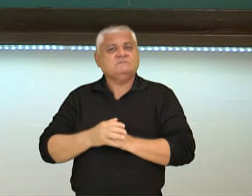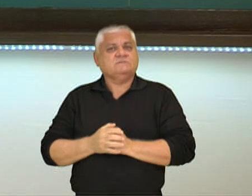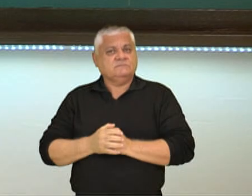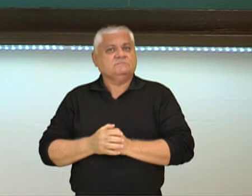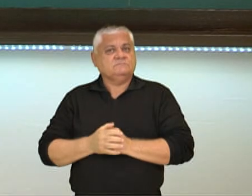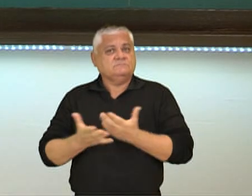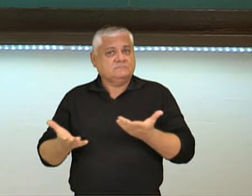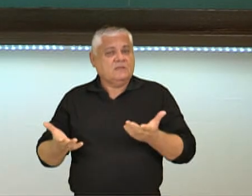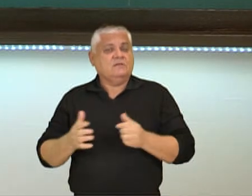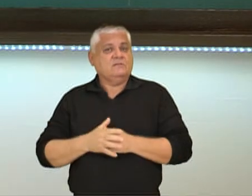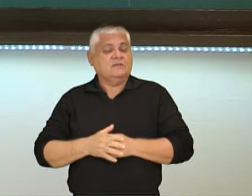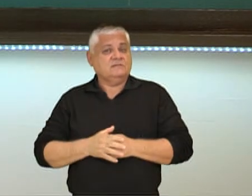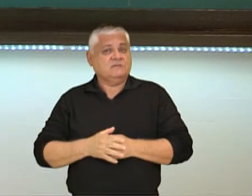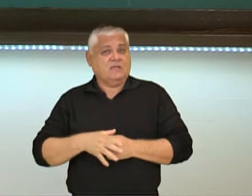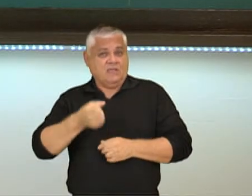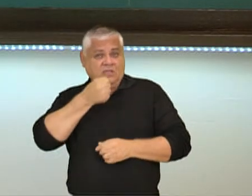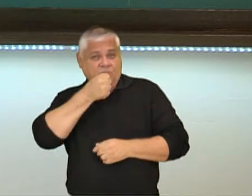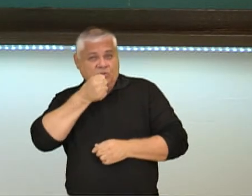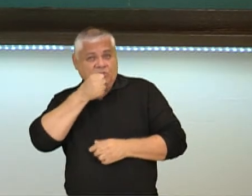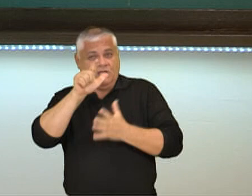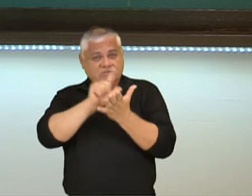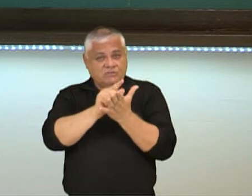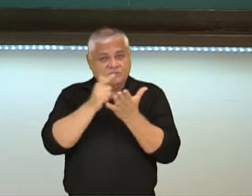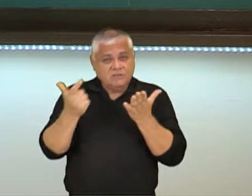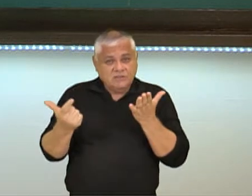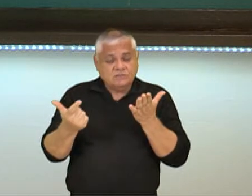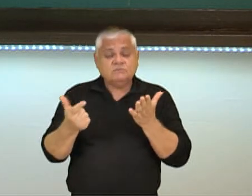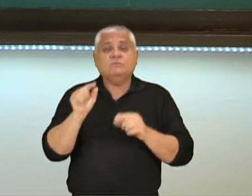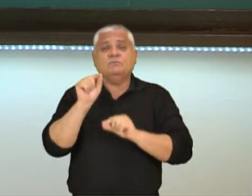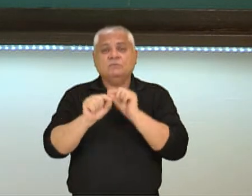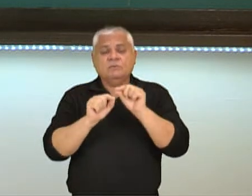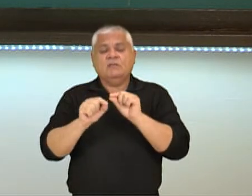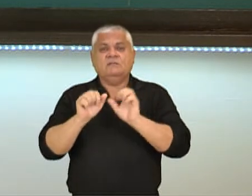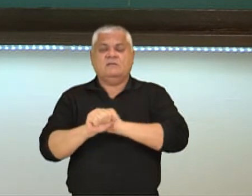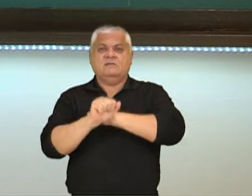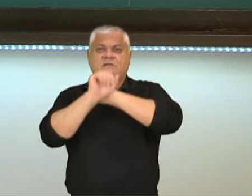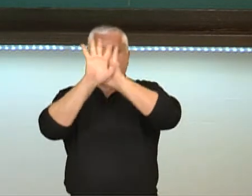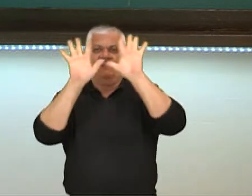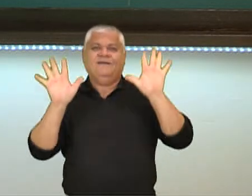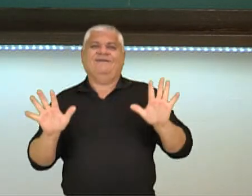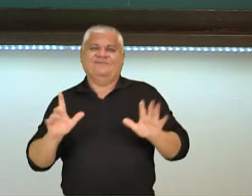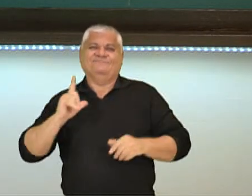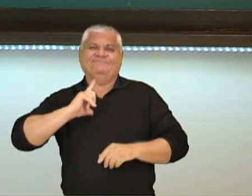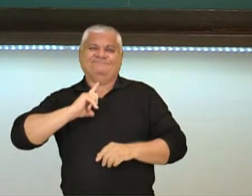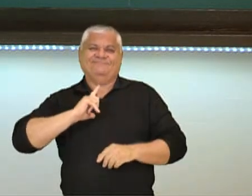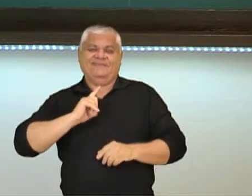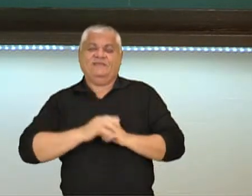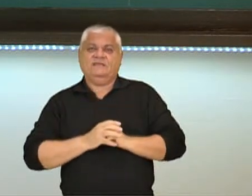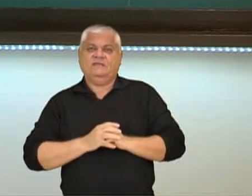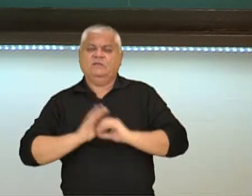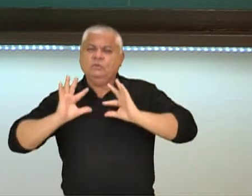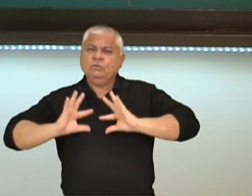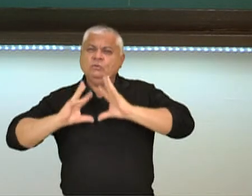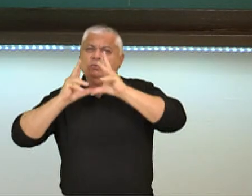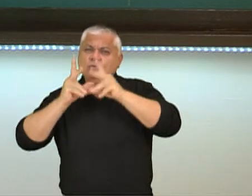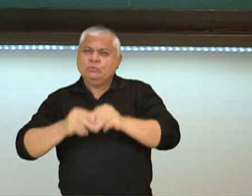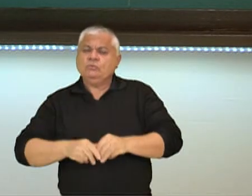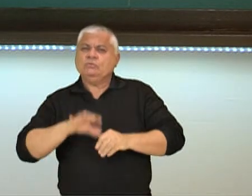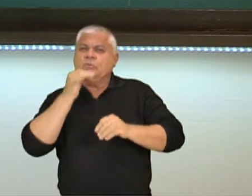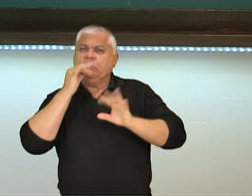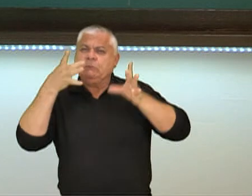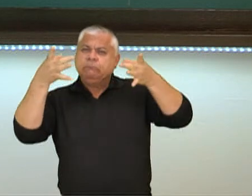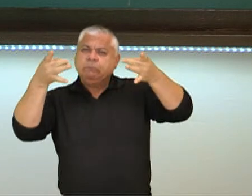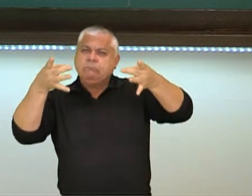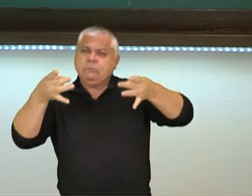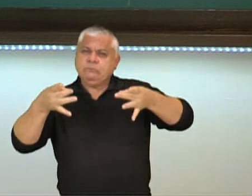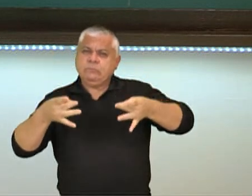nessa reportagem que nós lemos ali, nesse trecho da reportagem, dá muito claro isso. É, toda